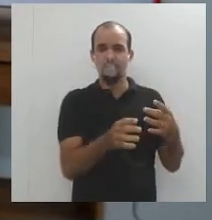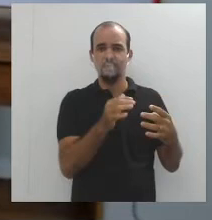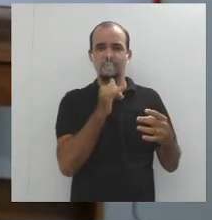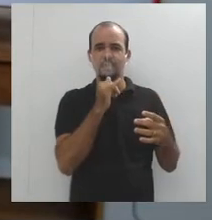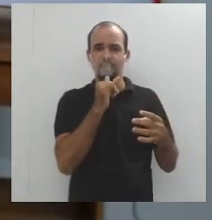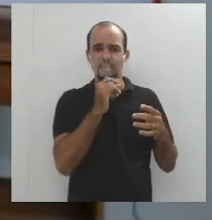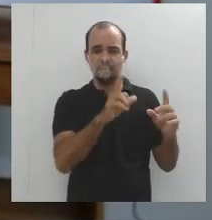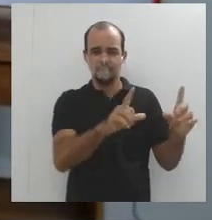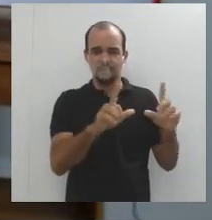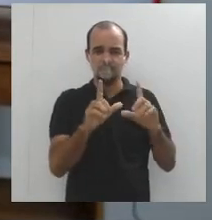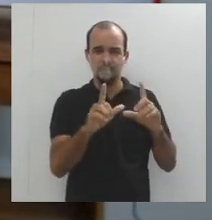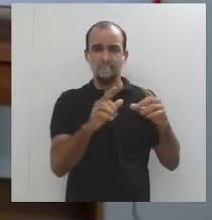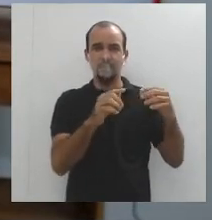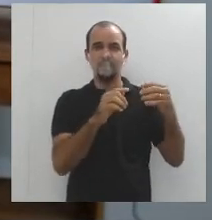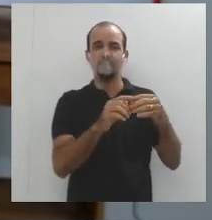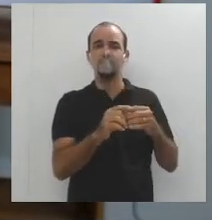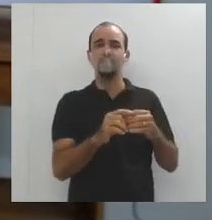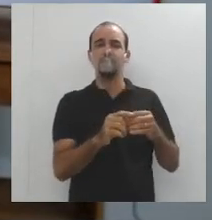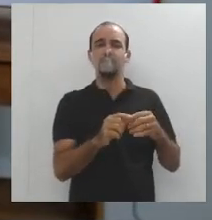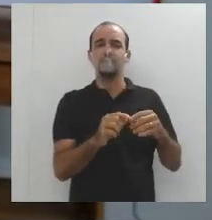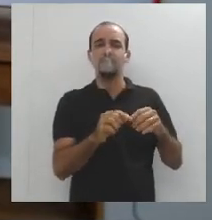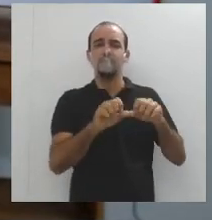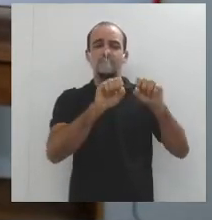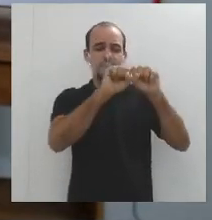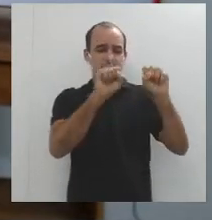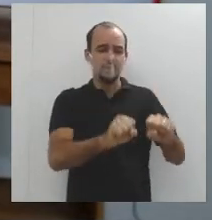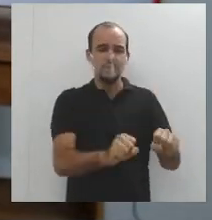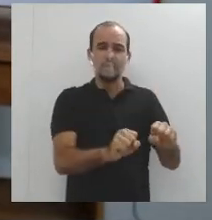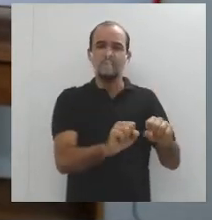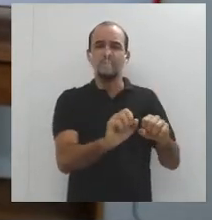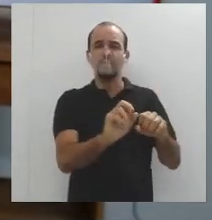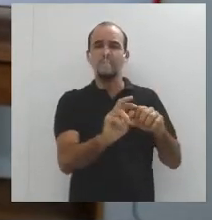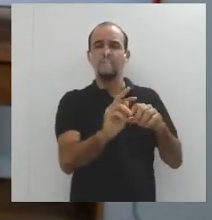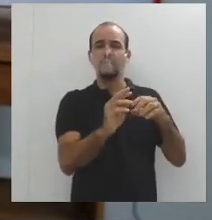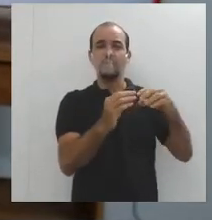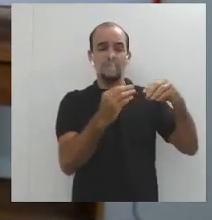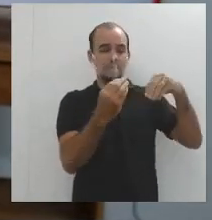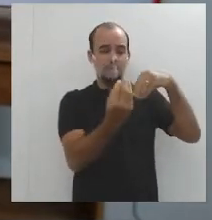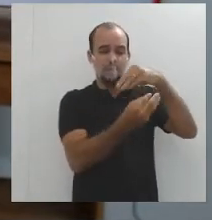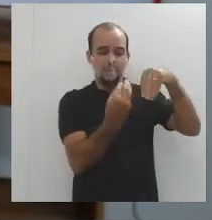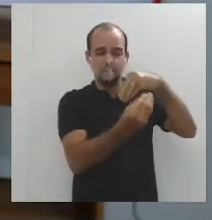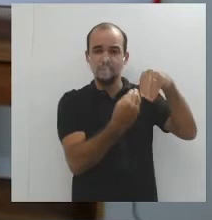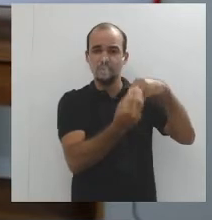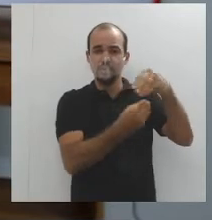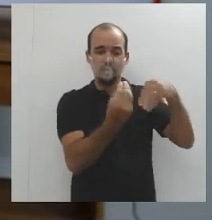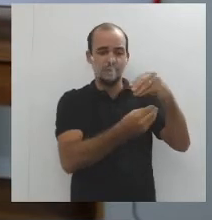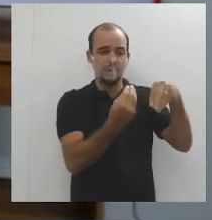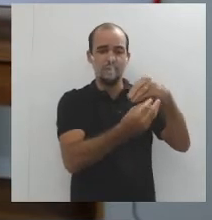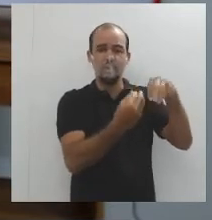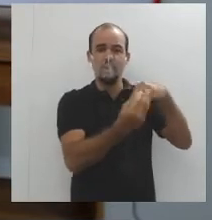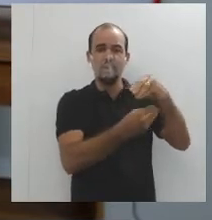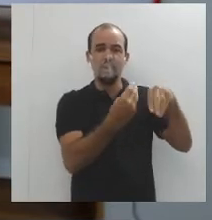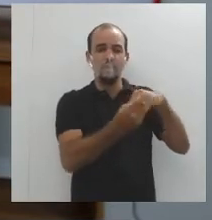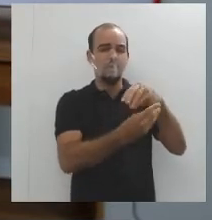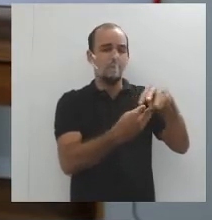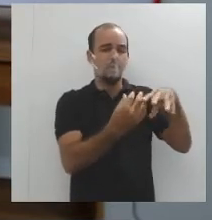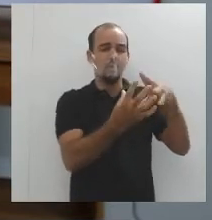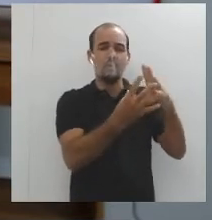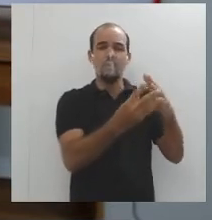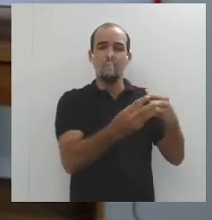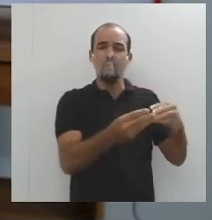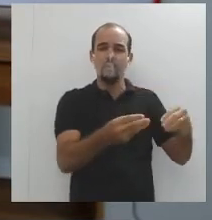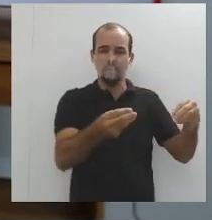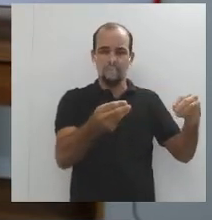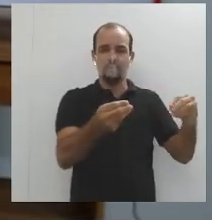comigo, tá? Ou seja, é algo que é homogêneo quando eu tenho todas as nossas